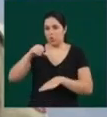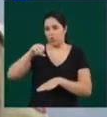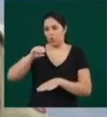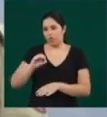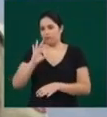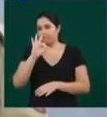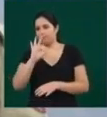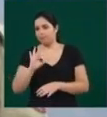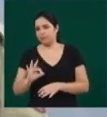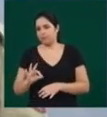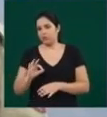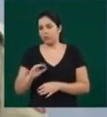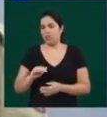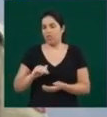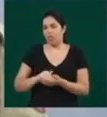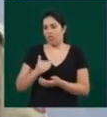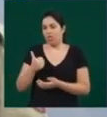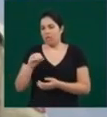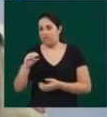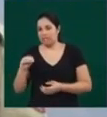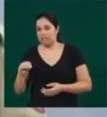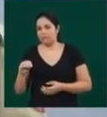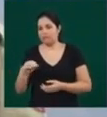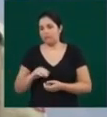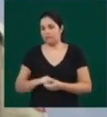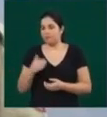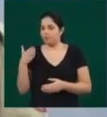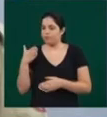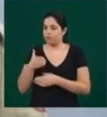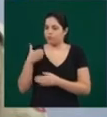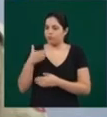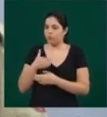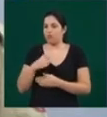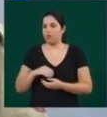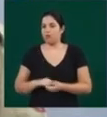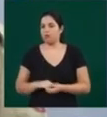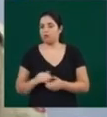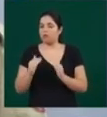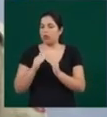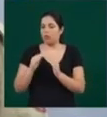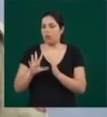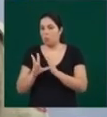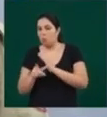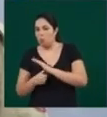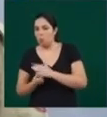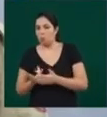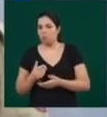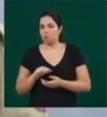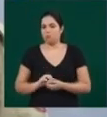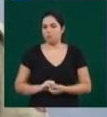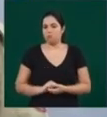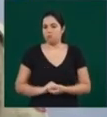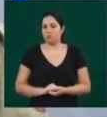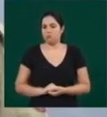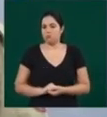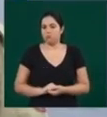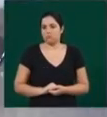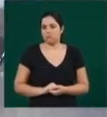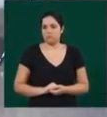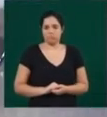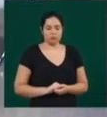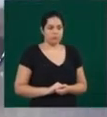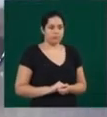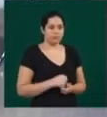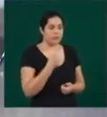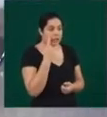até 100% o índice de ocorrência que acontece com muita residência de furtos ou até os roubos nos locais. Agora